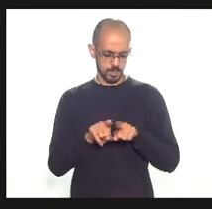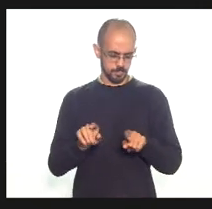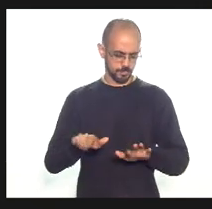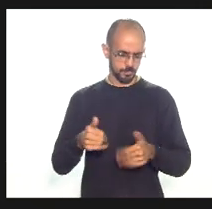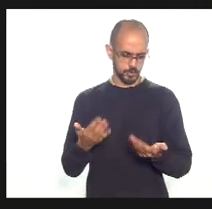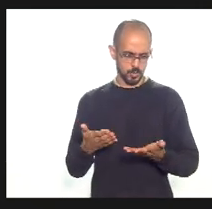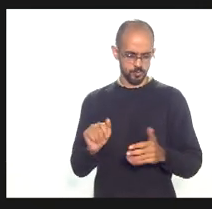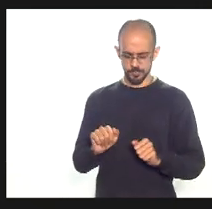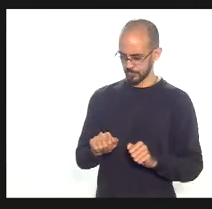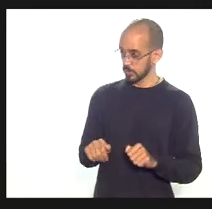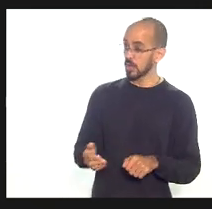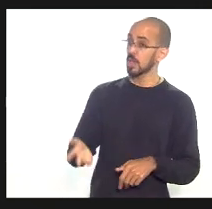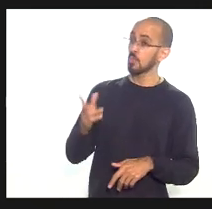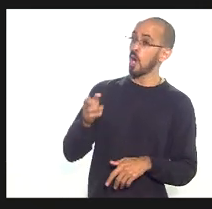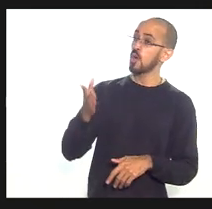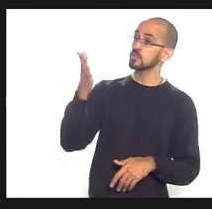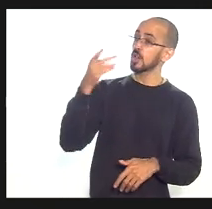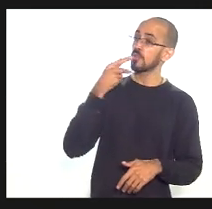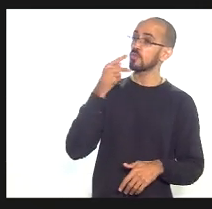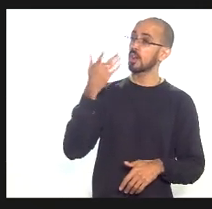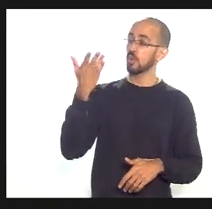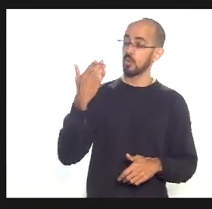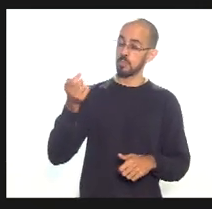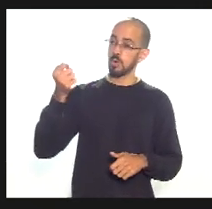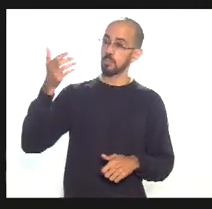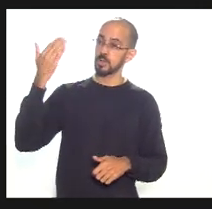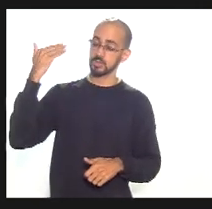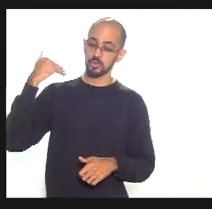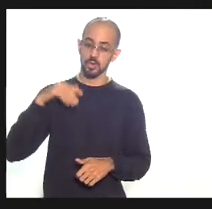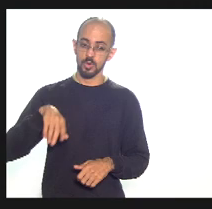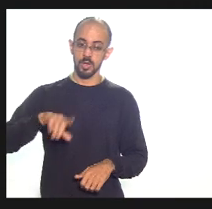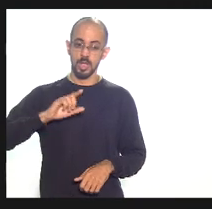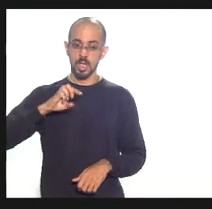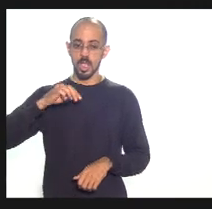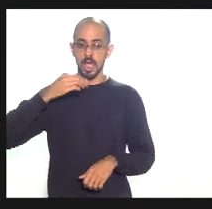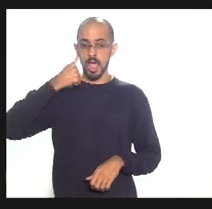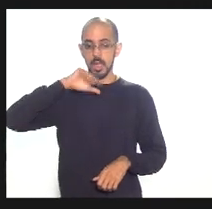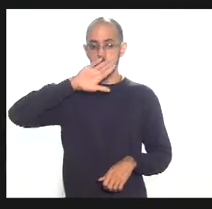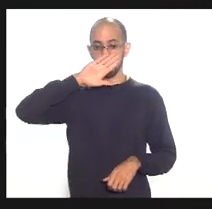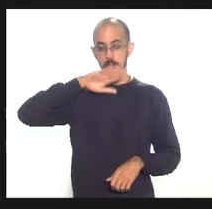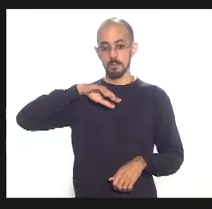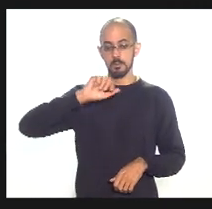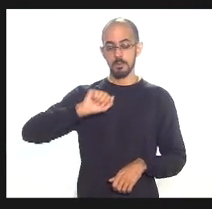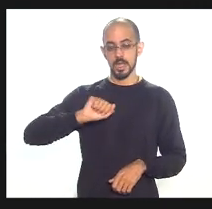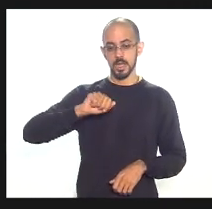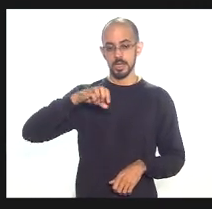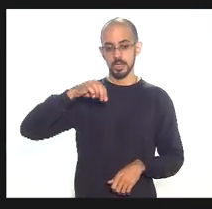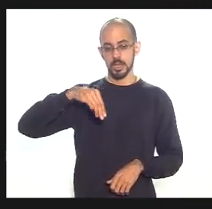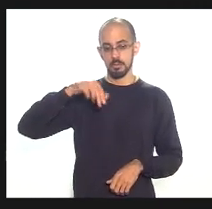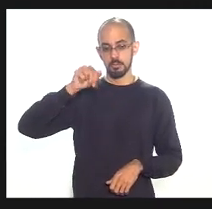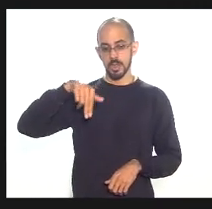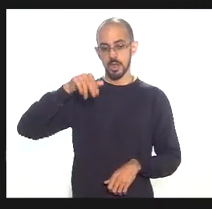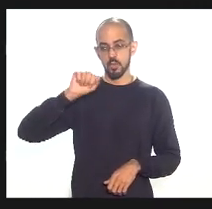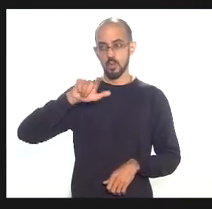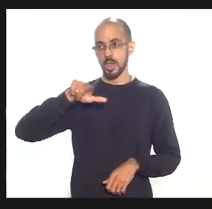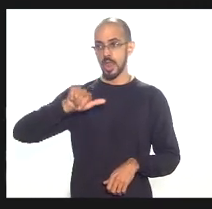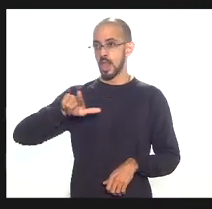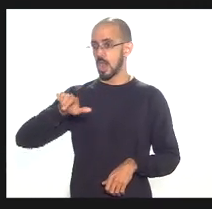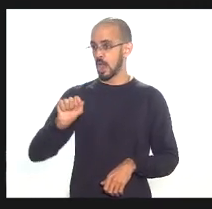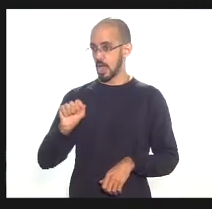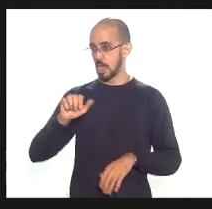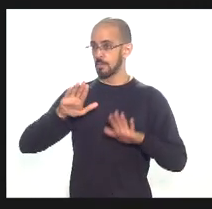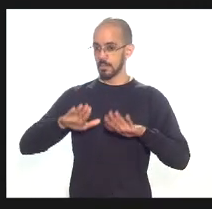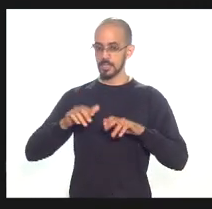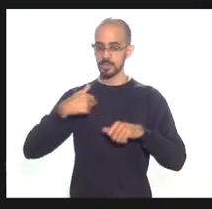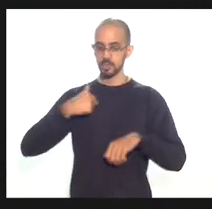deputada como a senhora mesmo disse mãe do ano mãe da Manoela com muito orgulho estou muito feliz mas eu sou